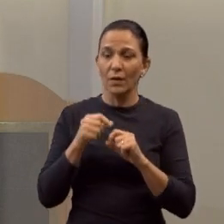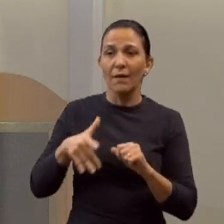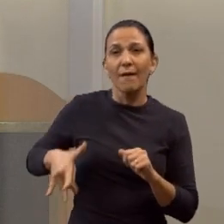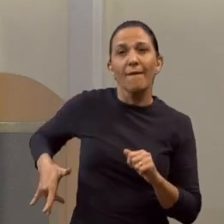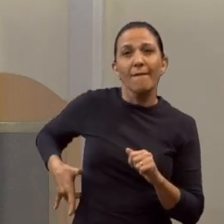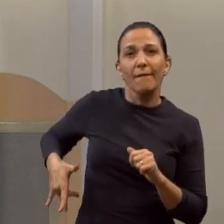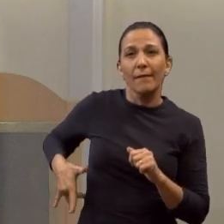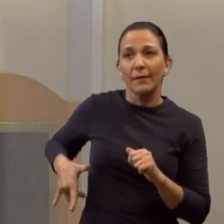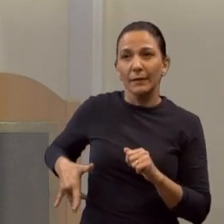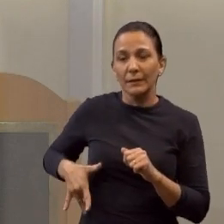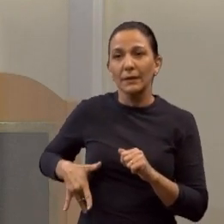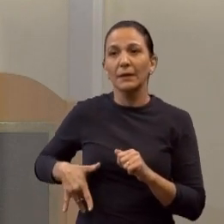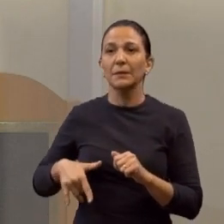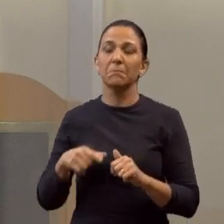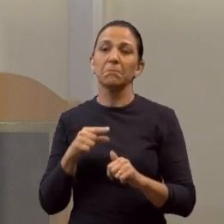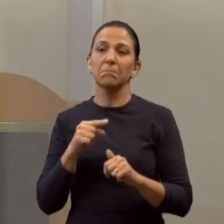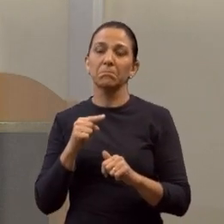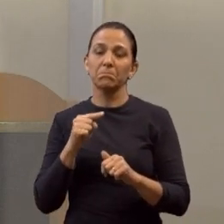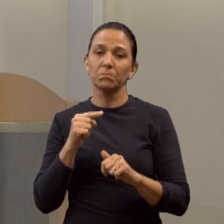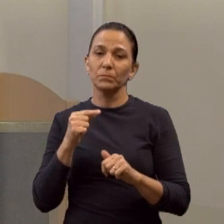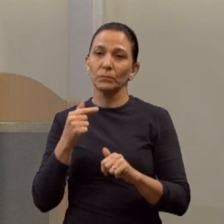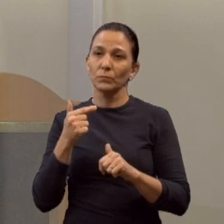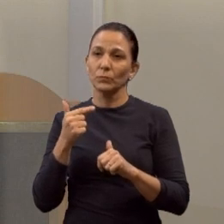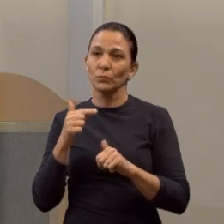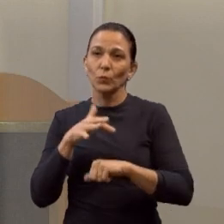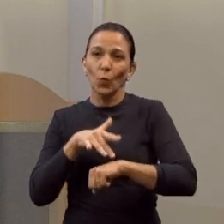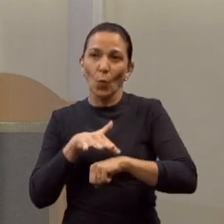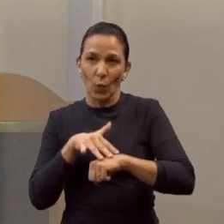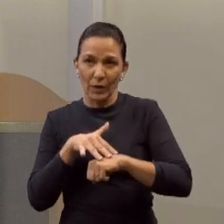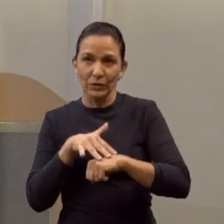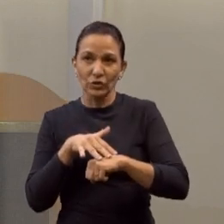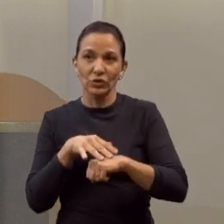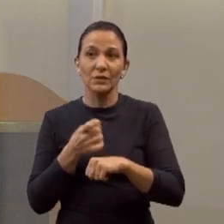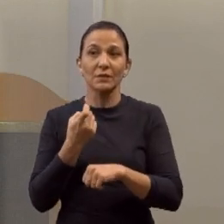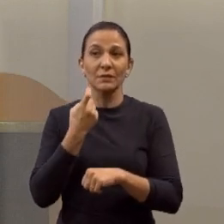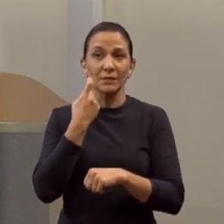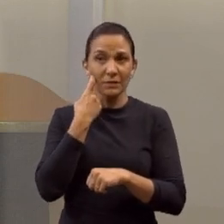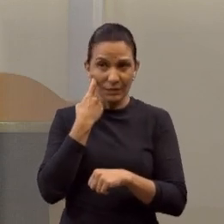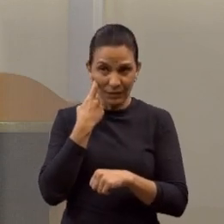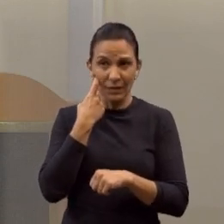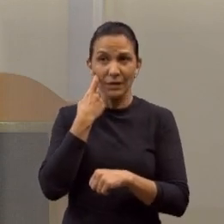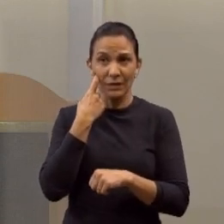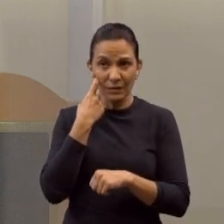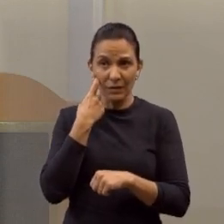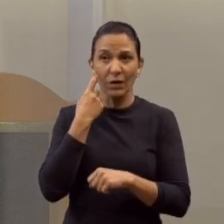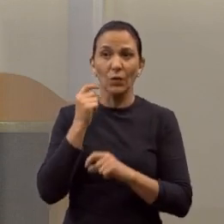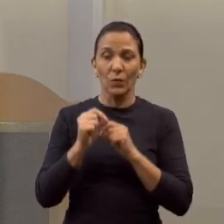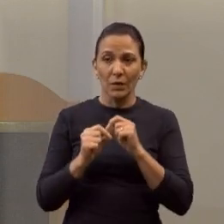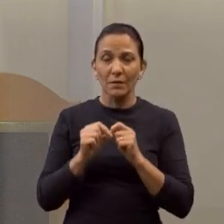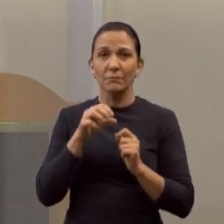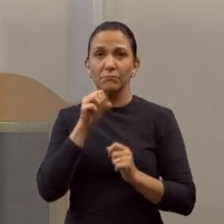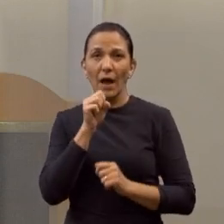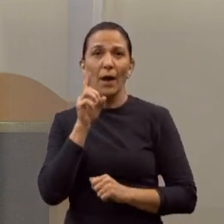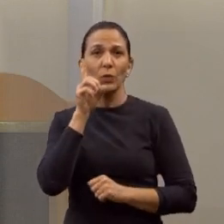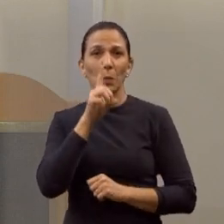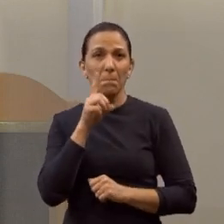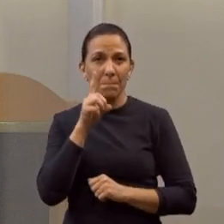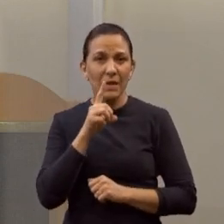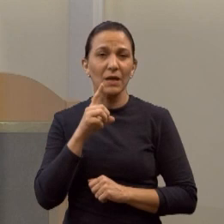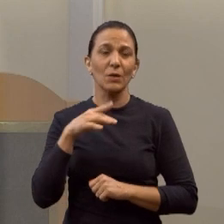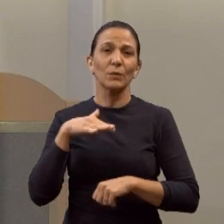renal, a Pipoca, e esse drama começou na sexta-feira passada e foi escalando durante o fim de semana